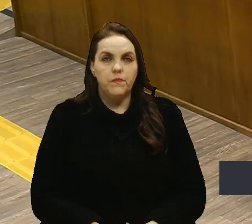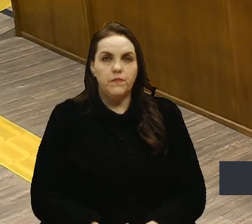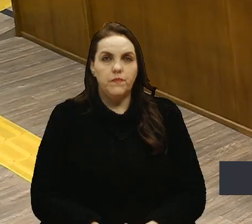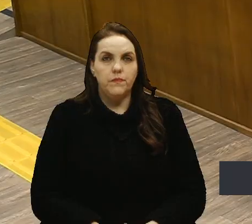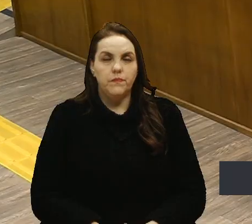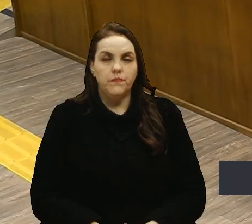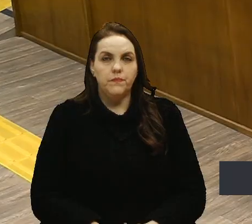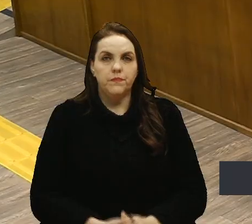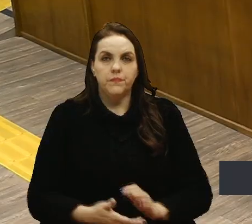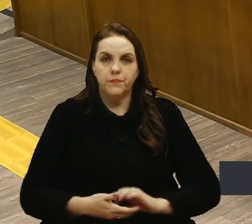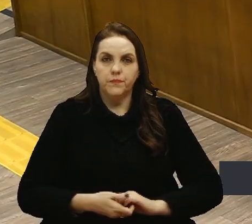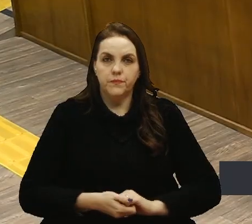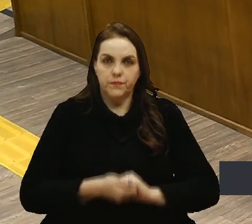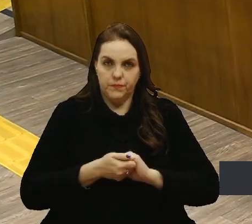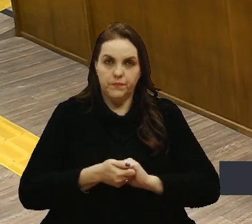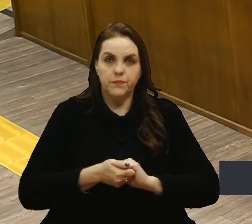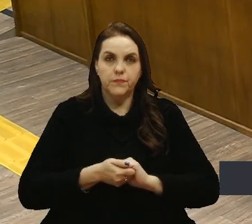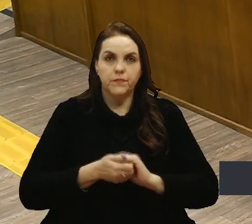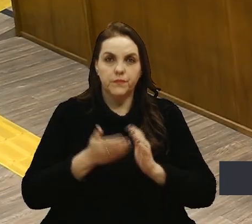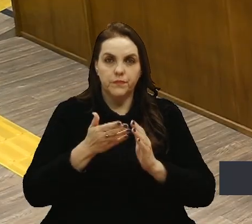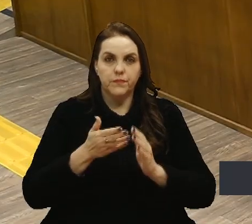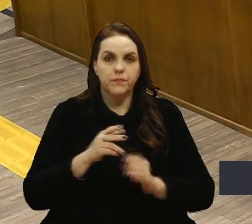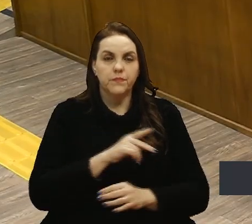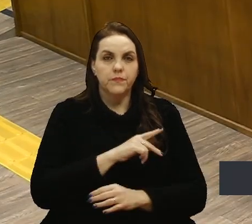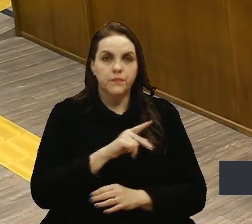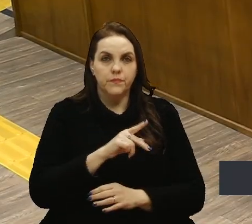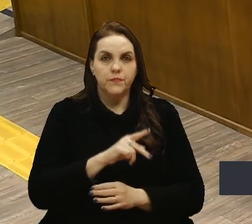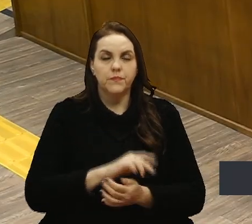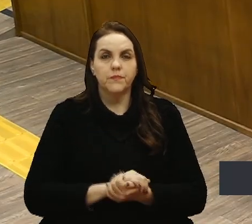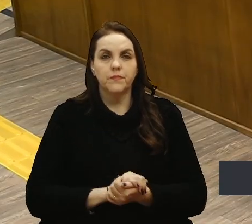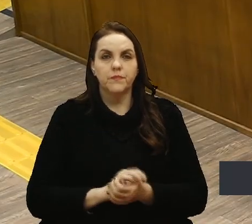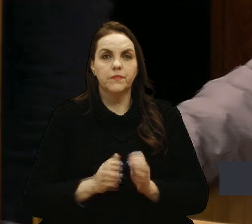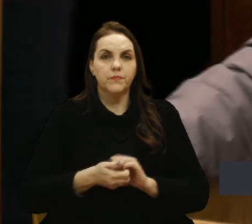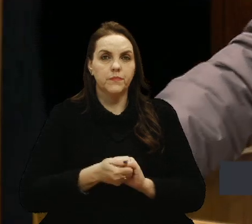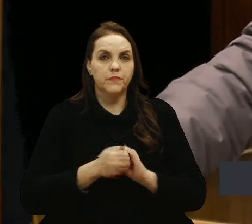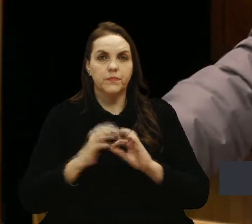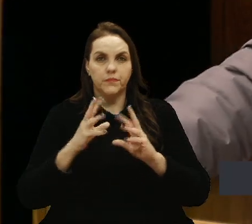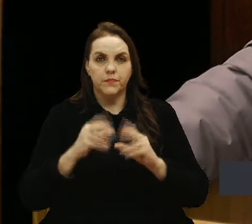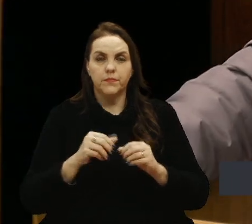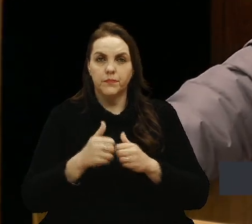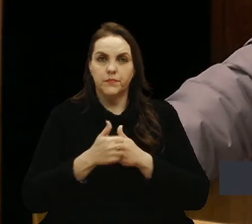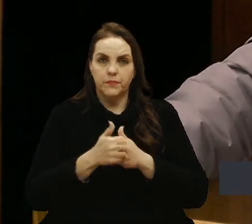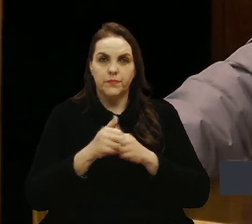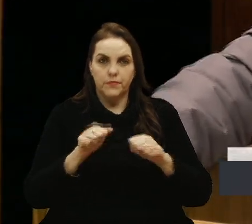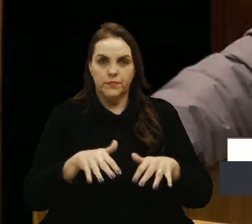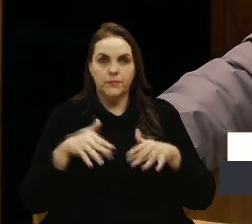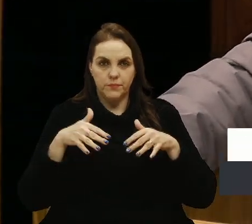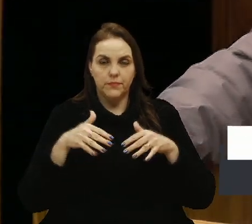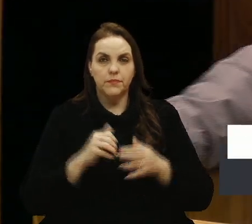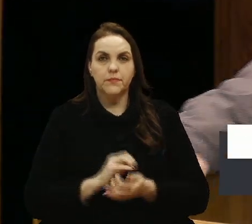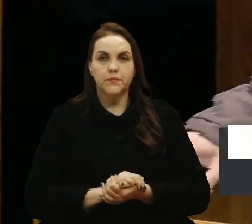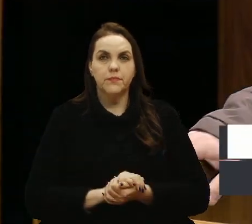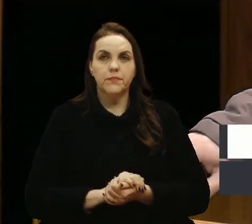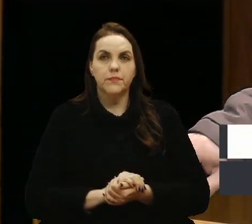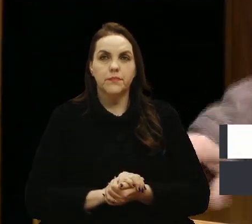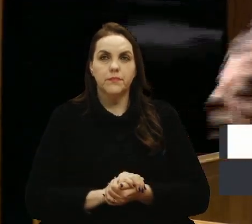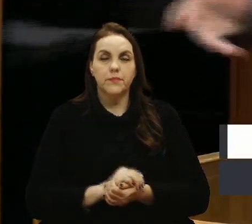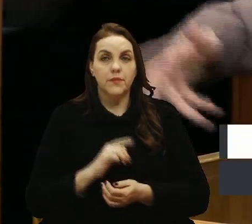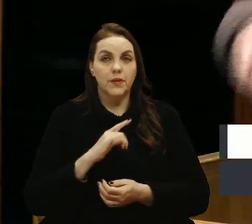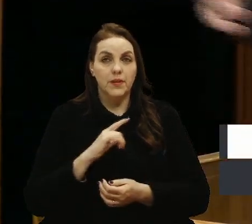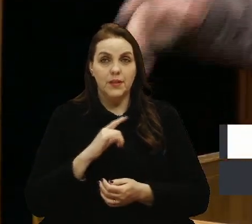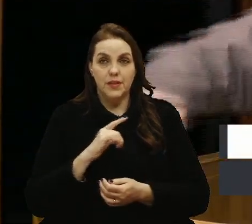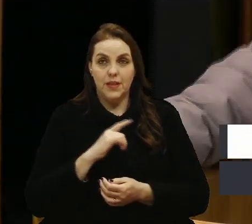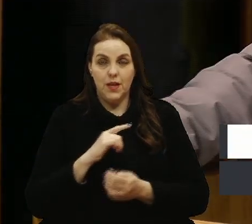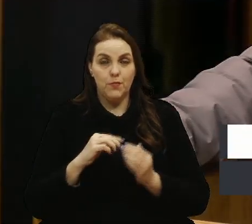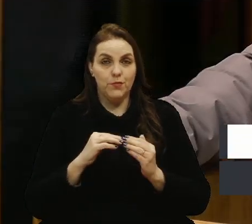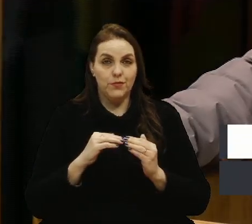Meus cumprimentos, senhor presidente, meus cumprimentos a todos que nos acompanham no plenário. Nós temos divergência na